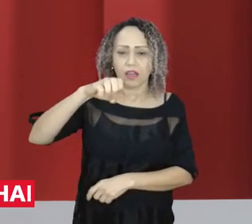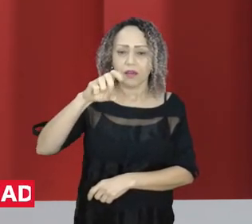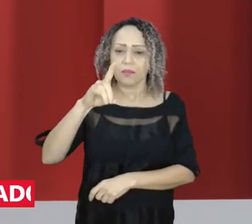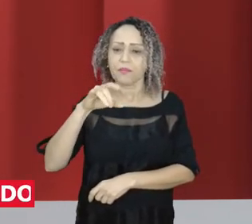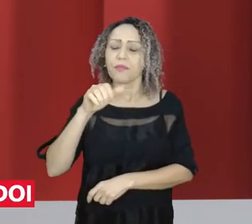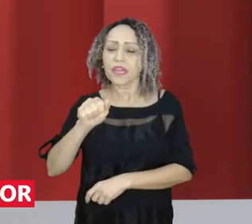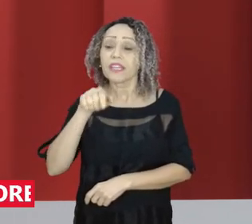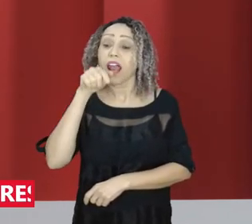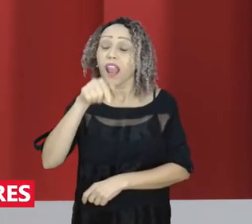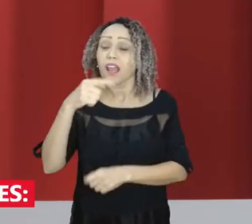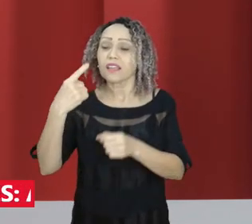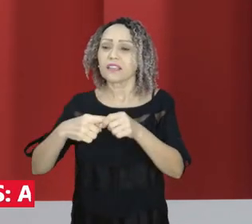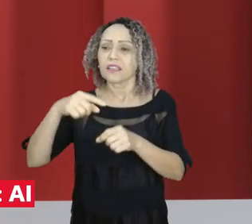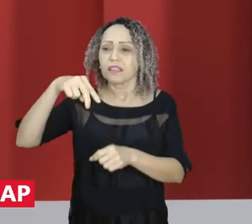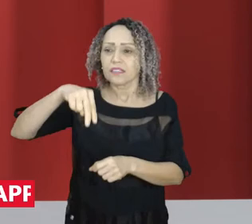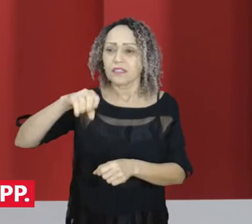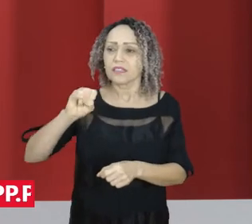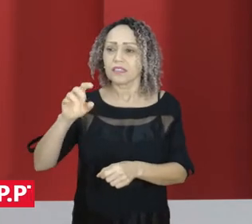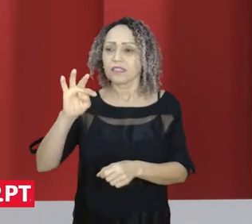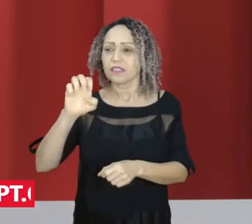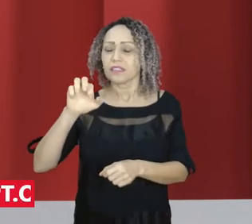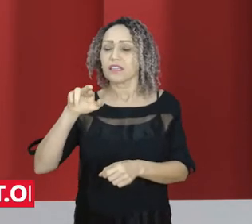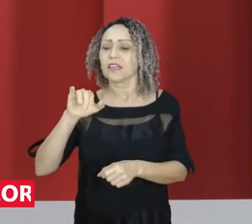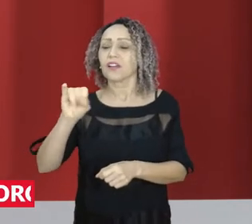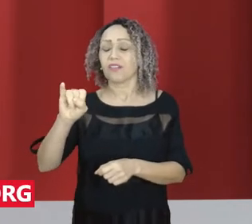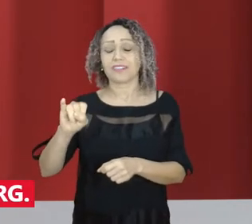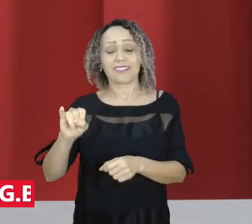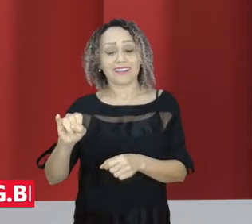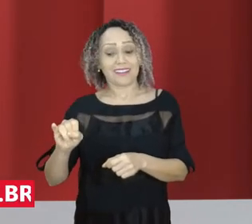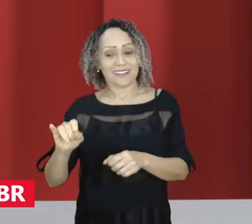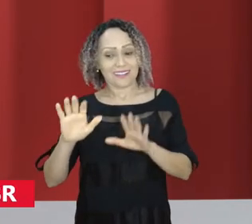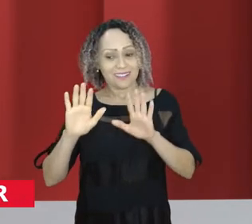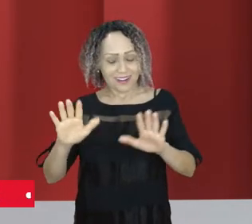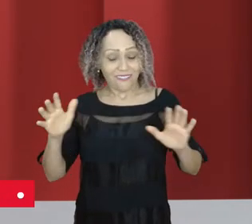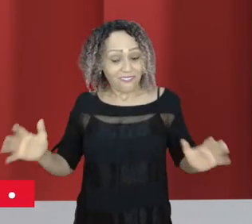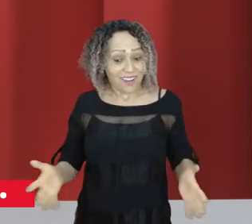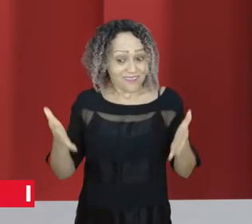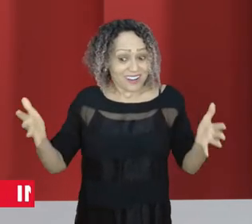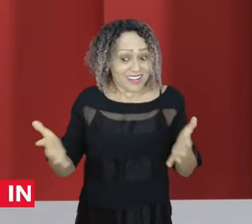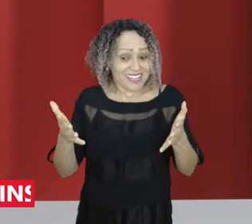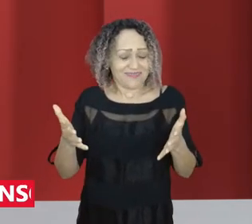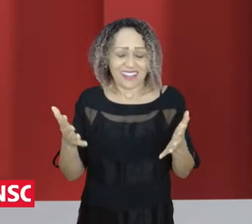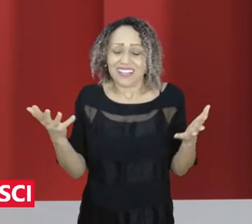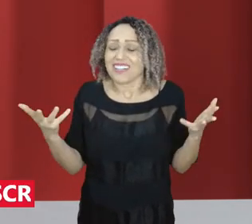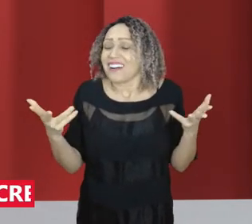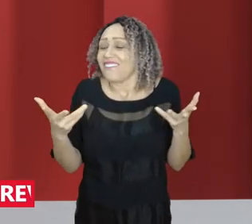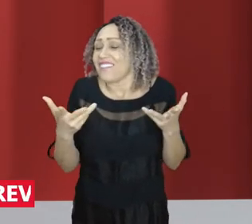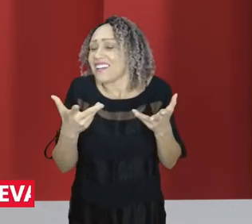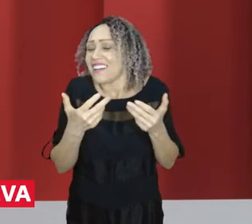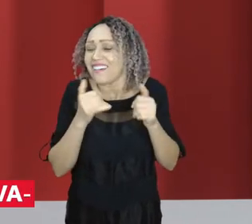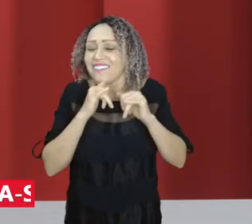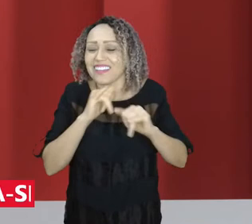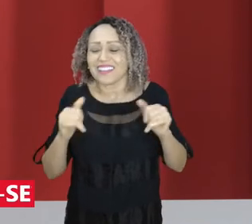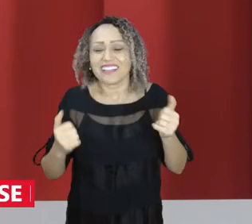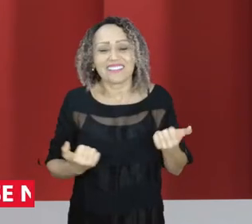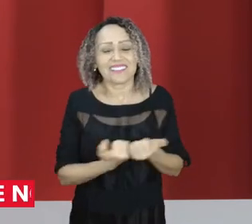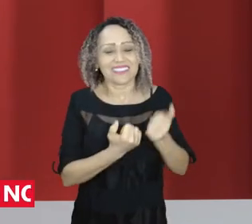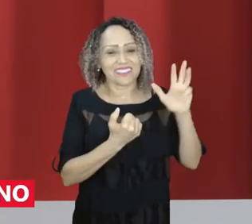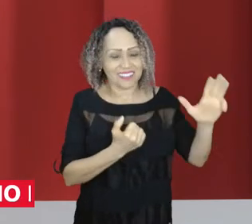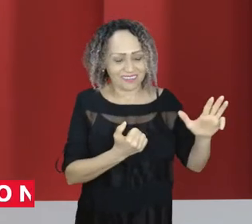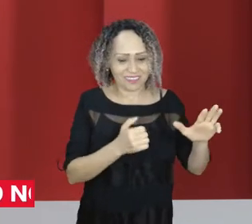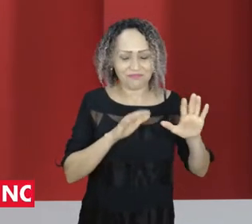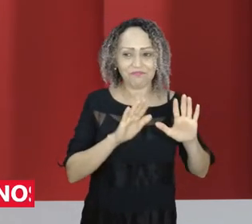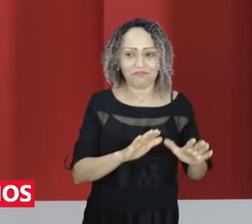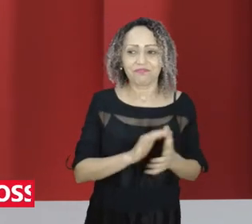animar, porque tá bom demais fazer campanha pro Lula, não é verdade? O nosso candidato, ao invés de fazer arminha, na última terça-feira, ensinou o